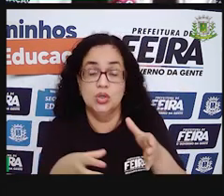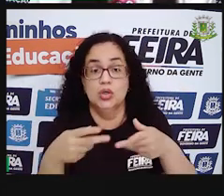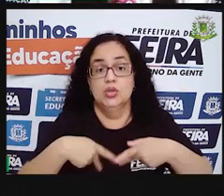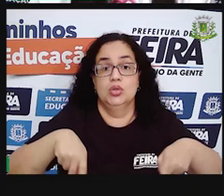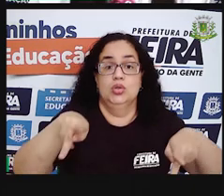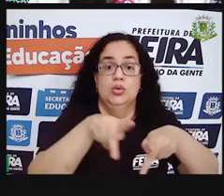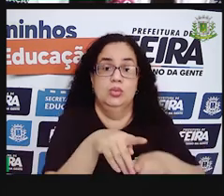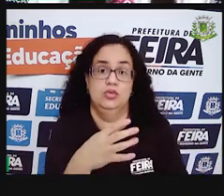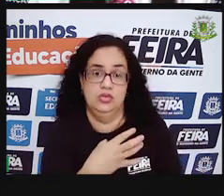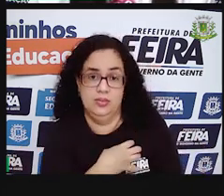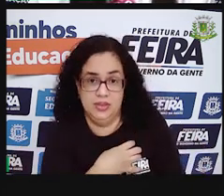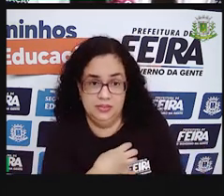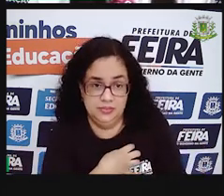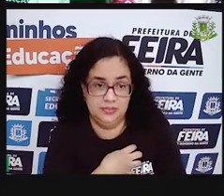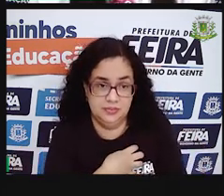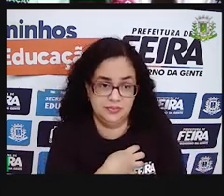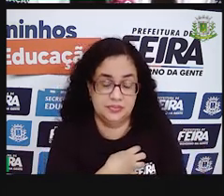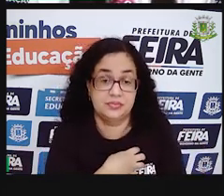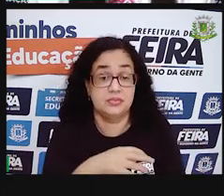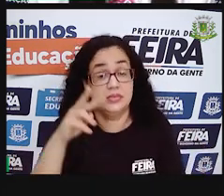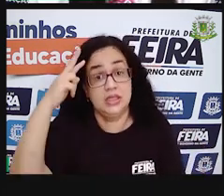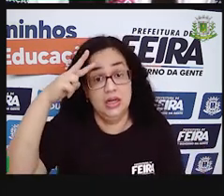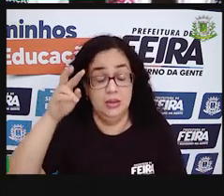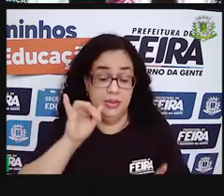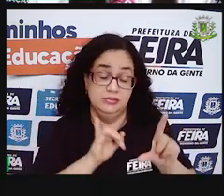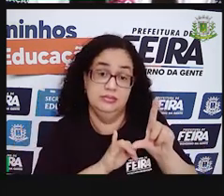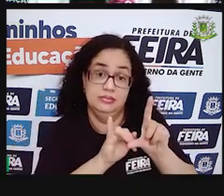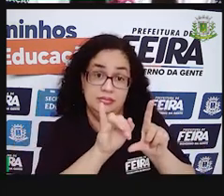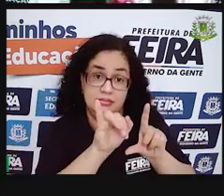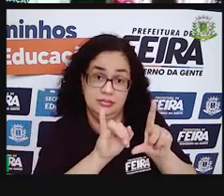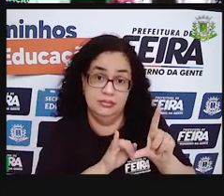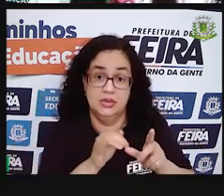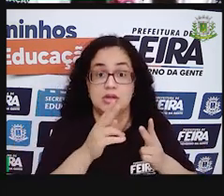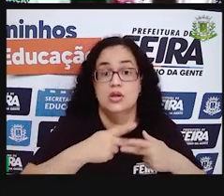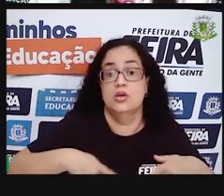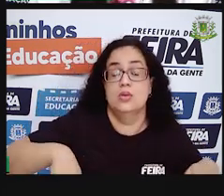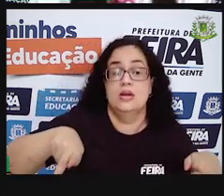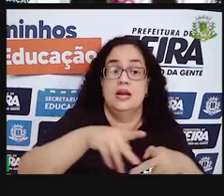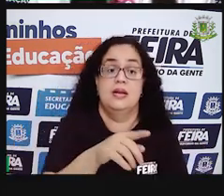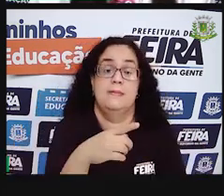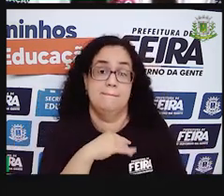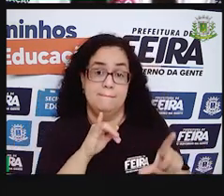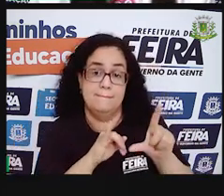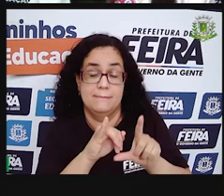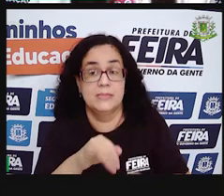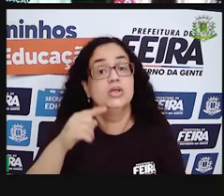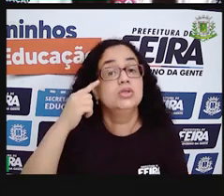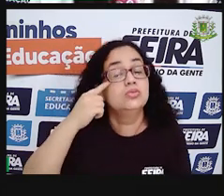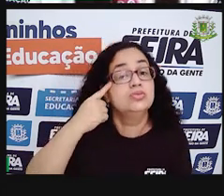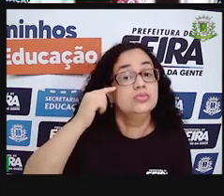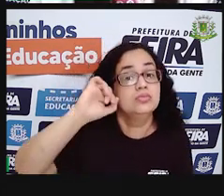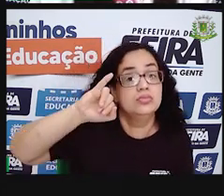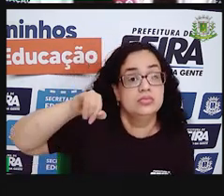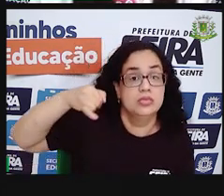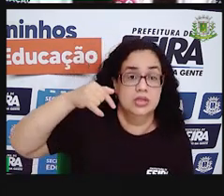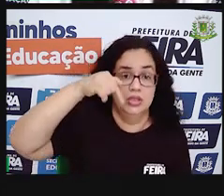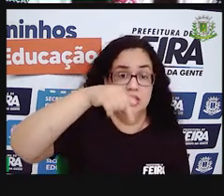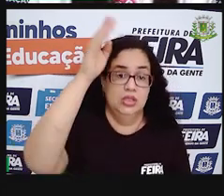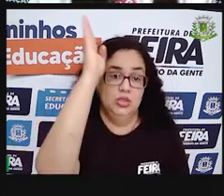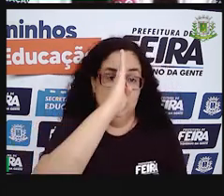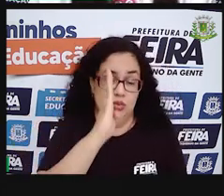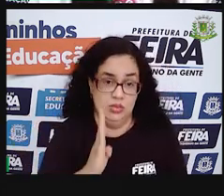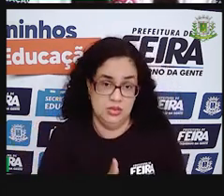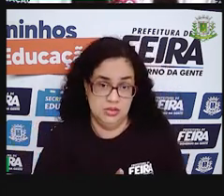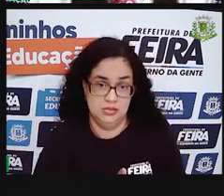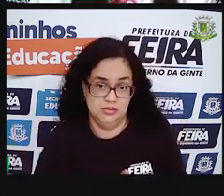baiano. E aí a gente lembra que a Bahia é um polo receptor da imigração japonesa no Brasil.